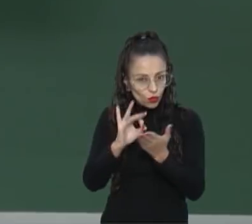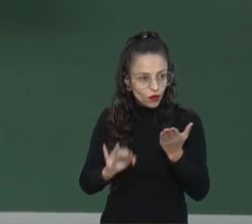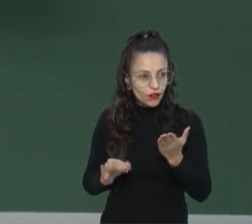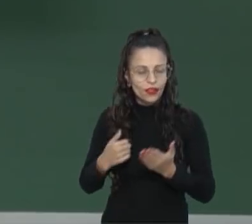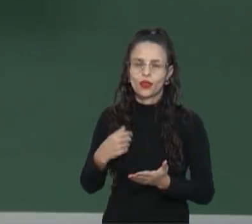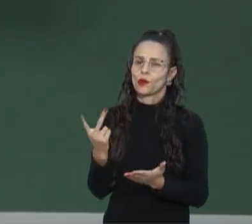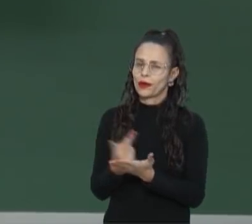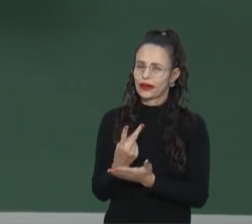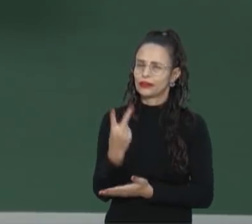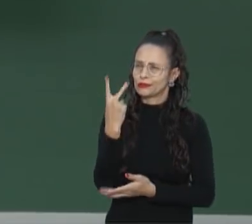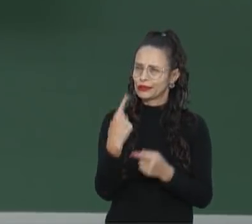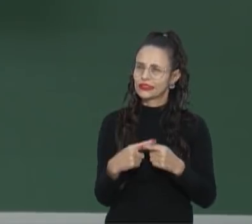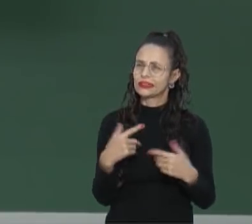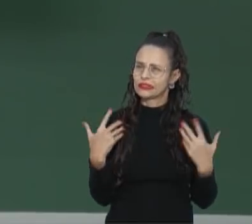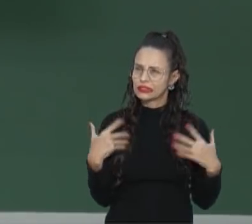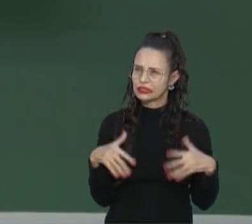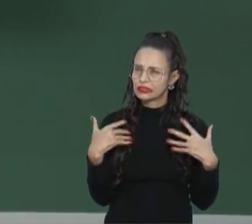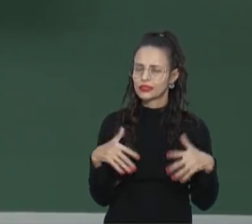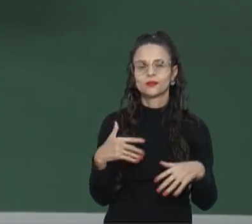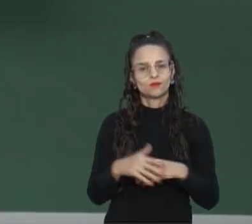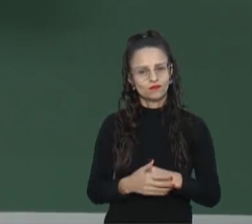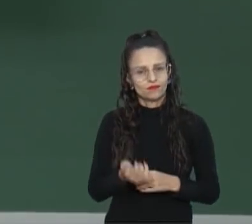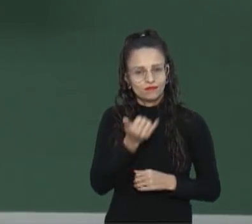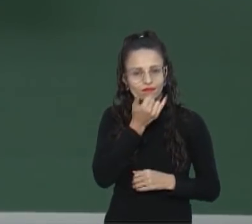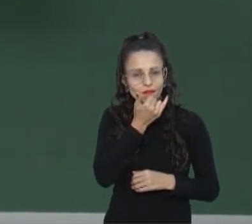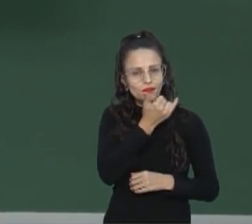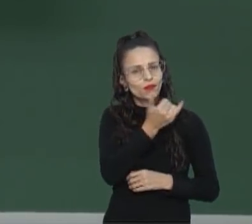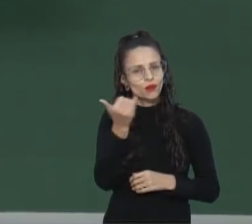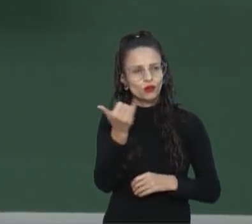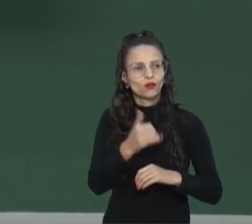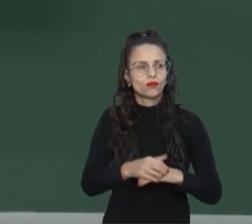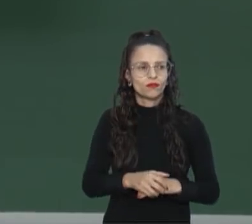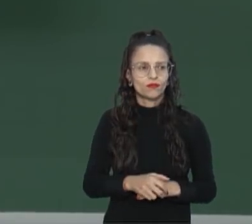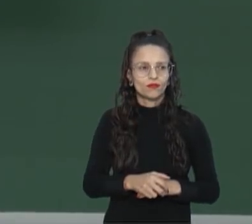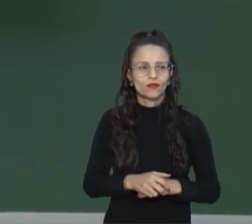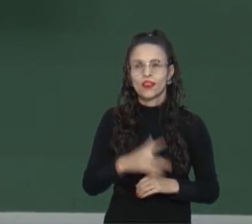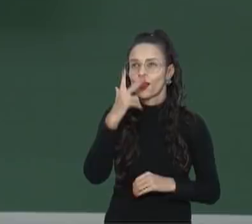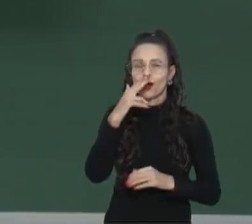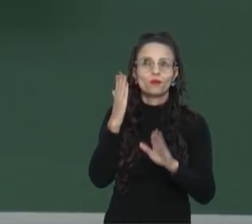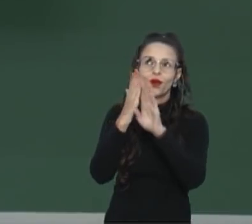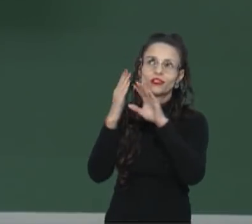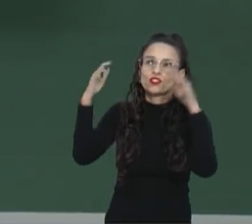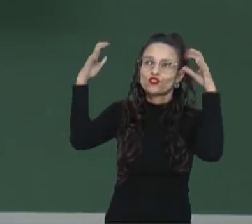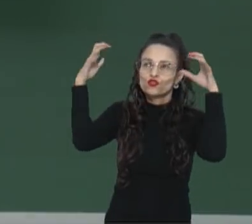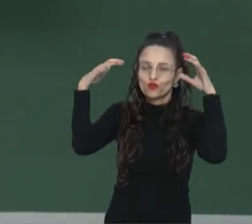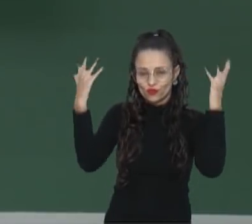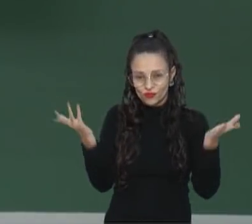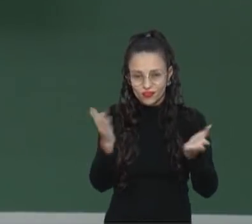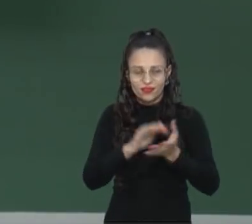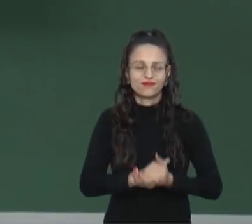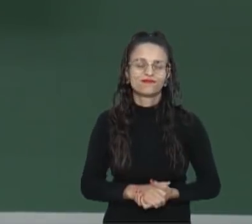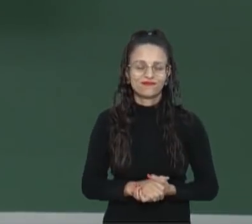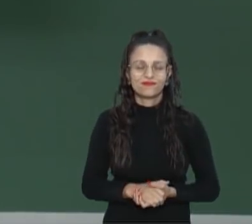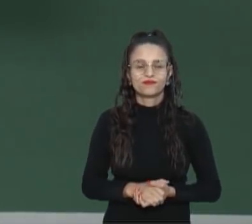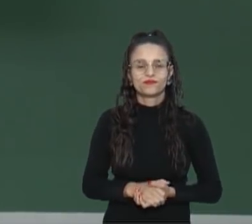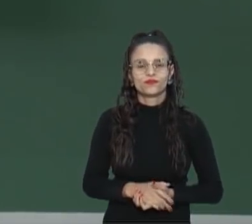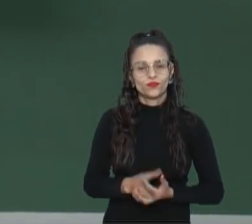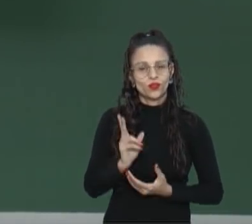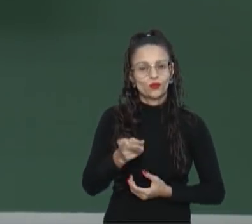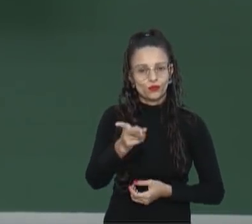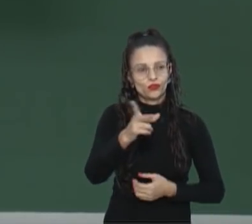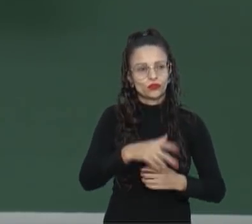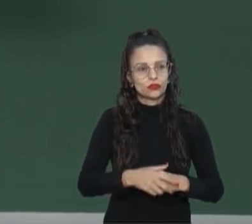Errei 2 vezes já hoje, né? Poxa, alunos, me perdoem. Deve ser a chuva, ela deve ter oxidado meus neurônios. Continuando